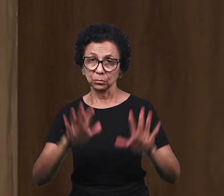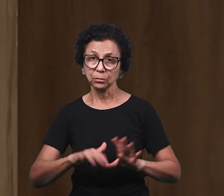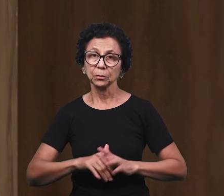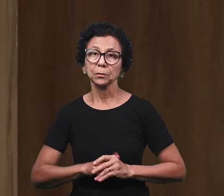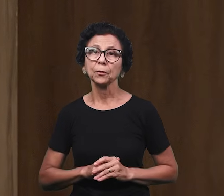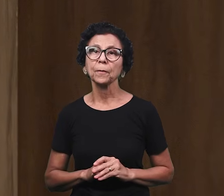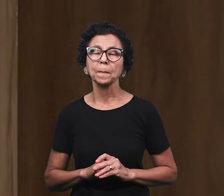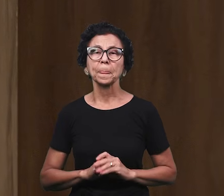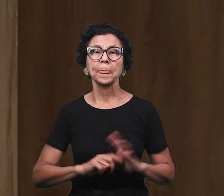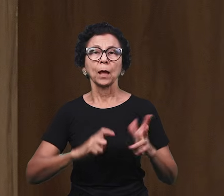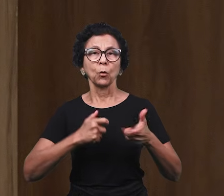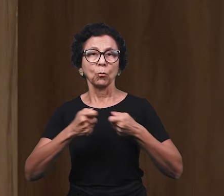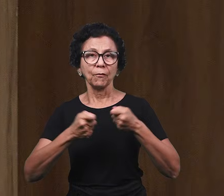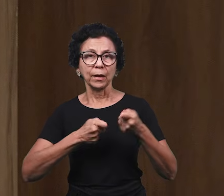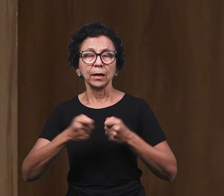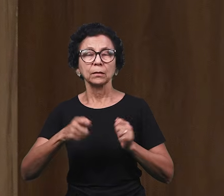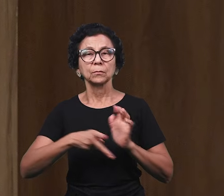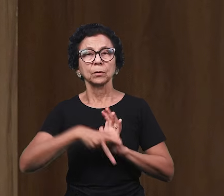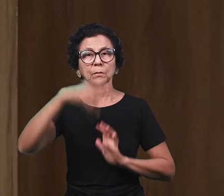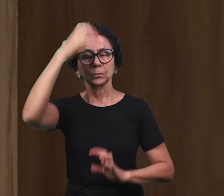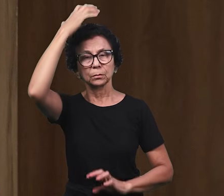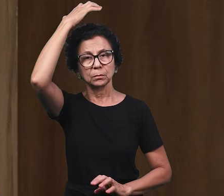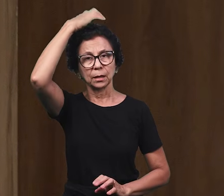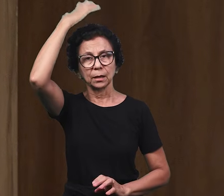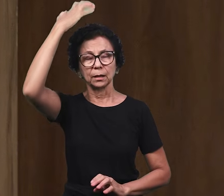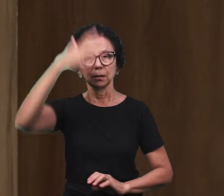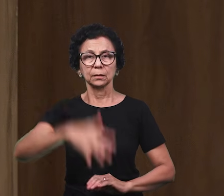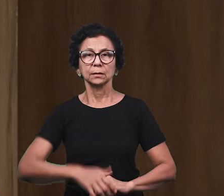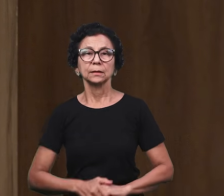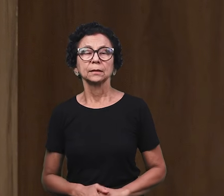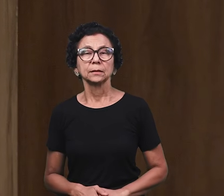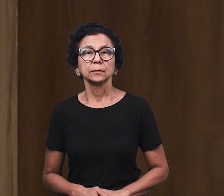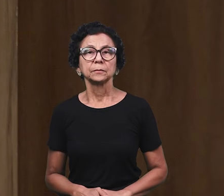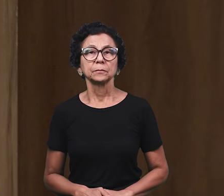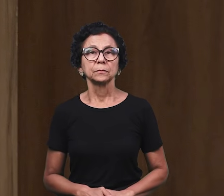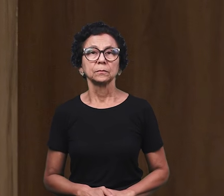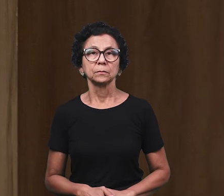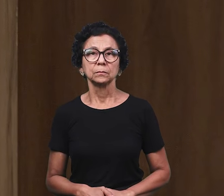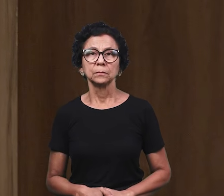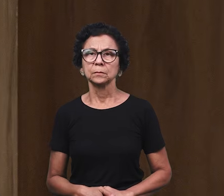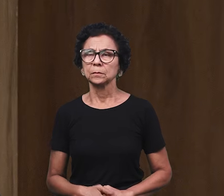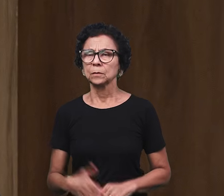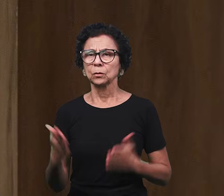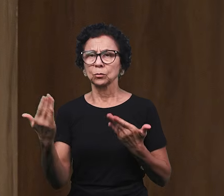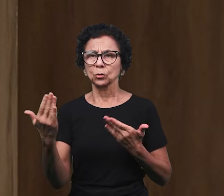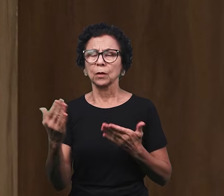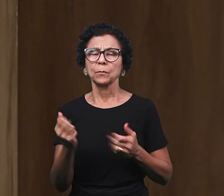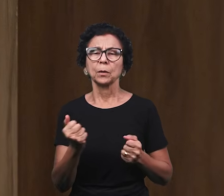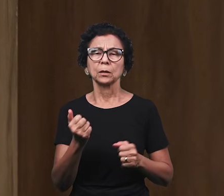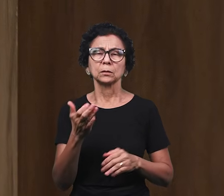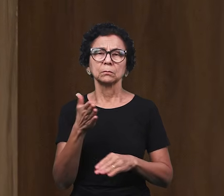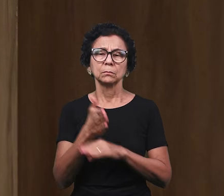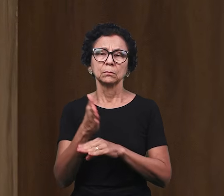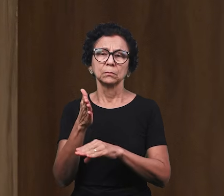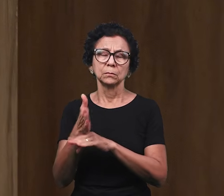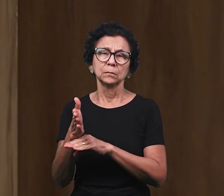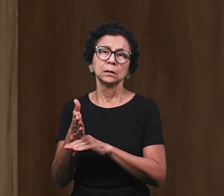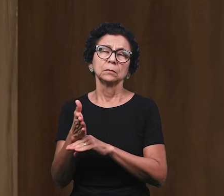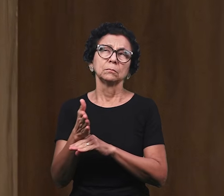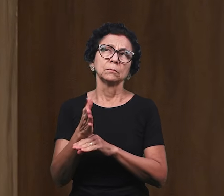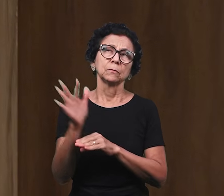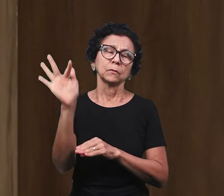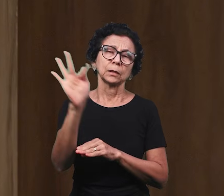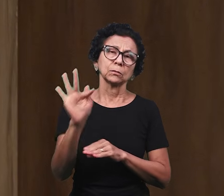o jovem pode estar em qualquer local, seja na faculdade, seja